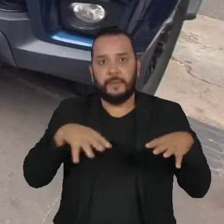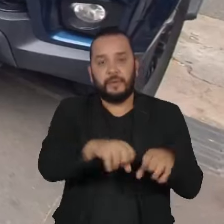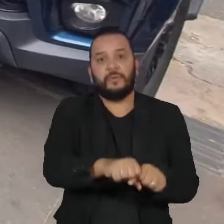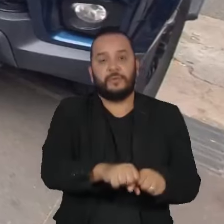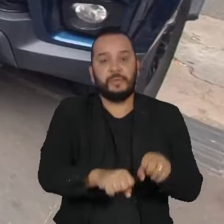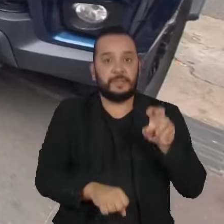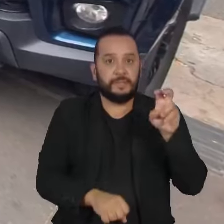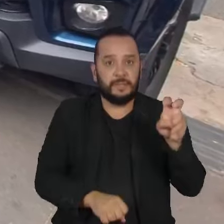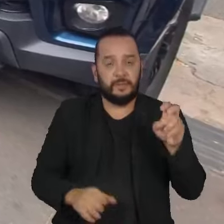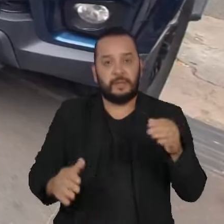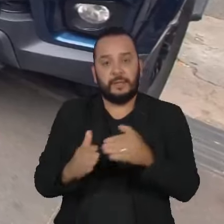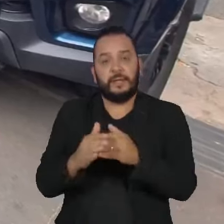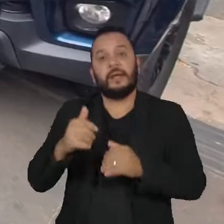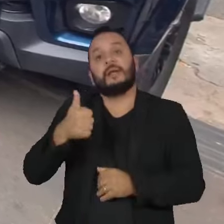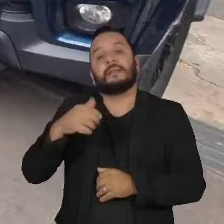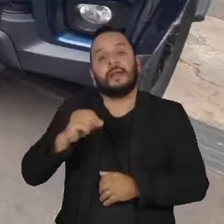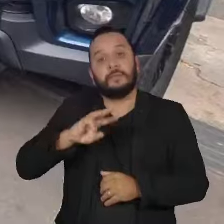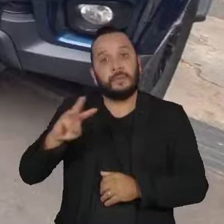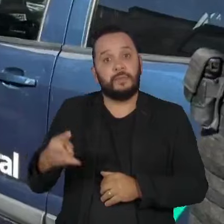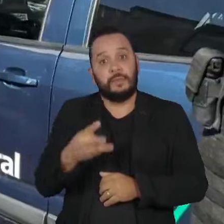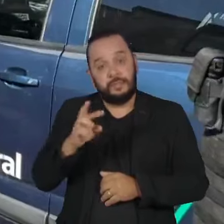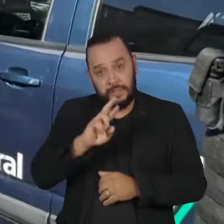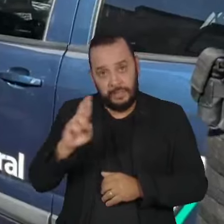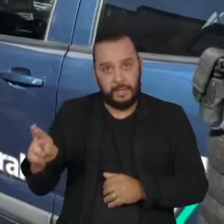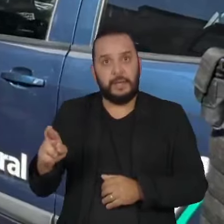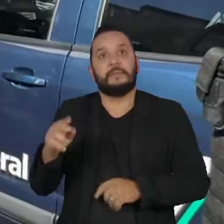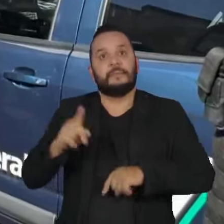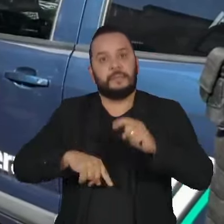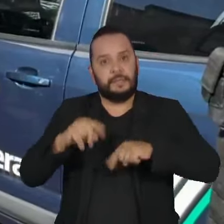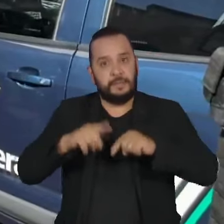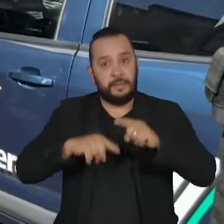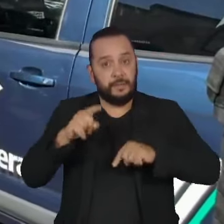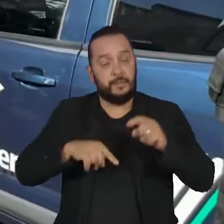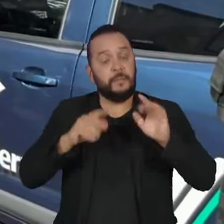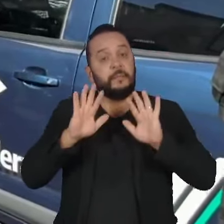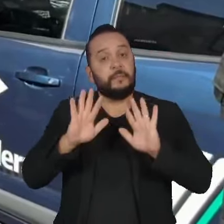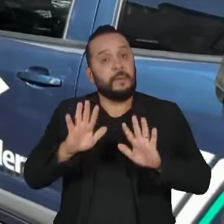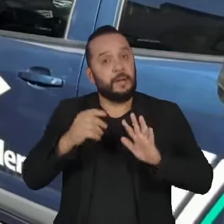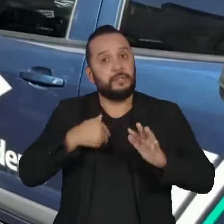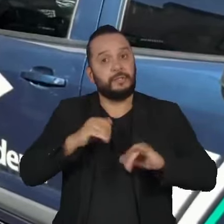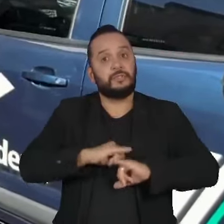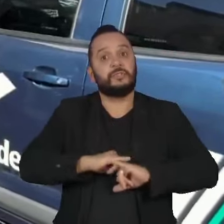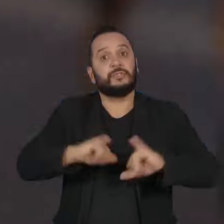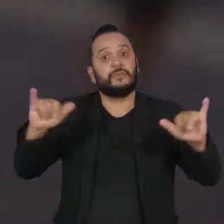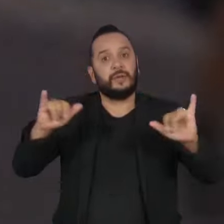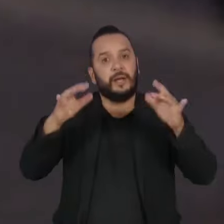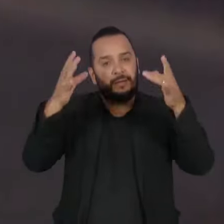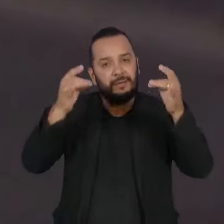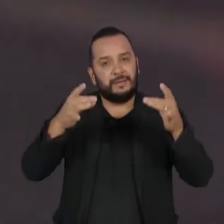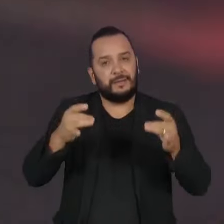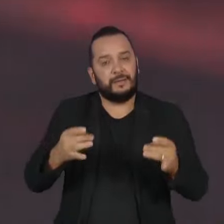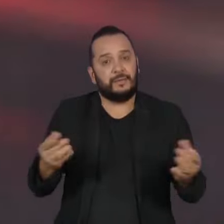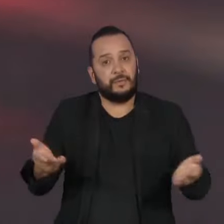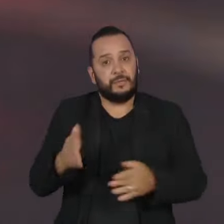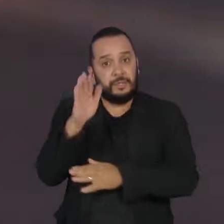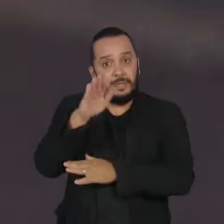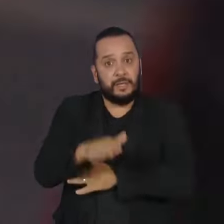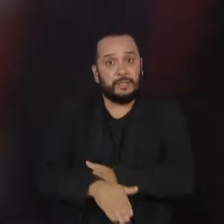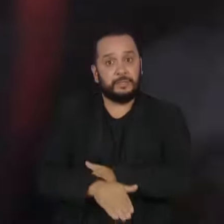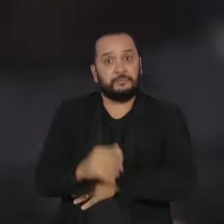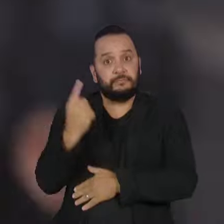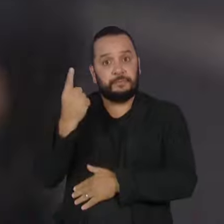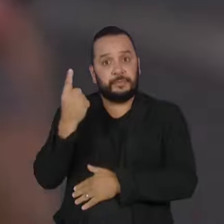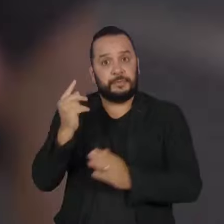milhões deais em mercadorias mas o balanço completo deve ser divulgado na tarde de hoje esta foi só a primeira fase da